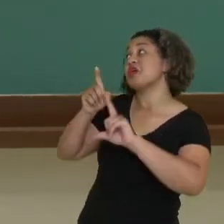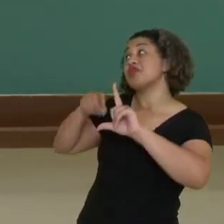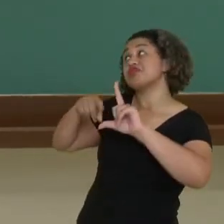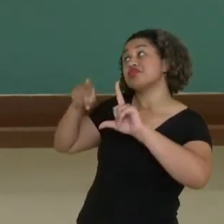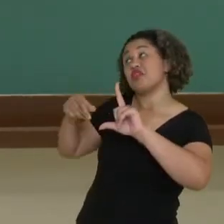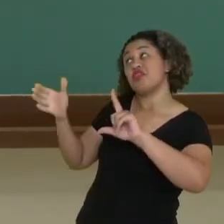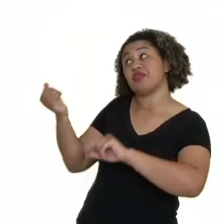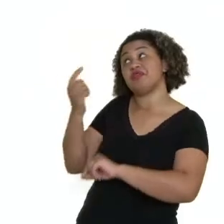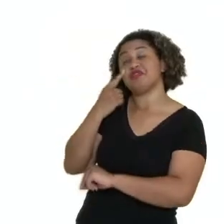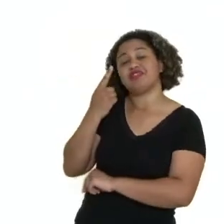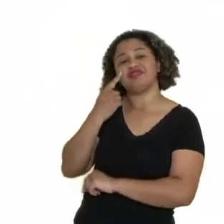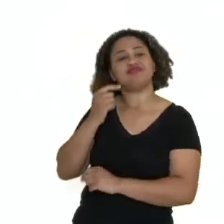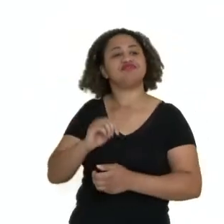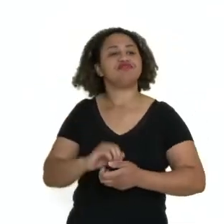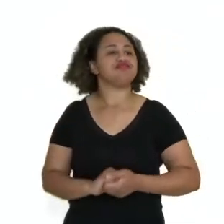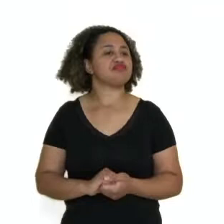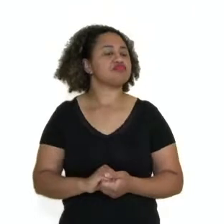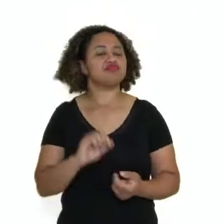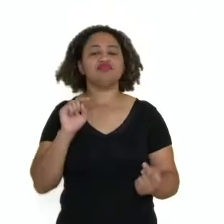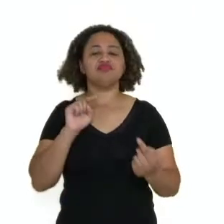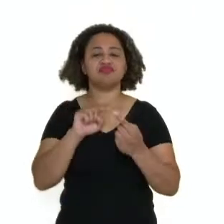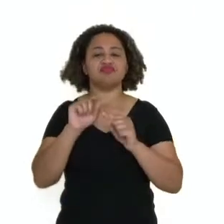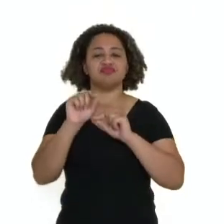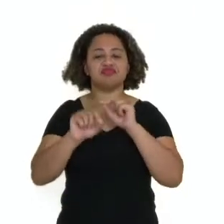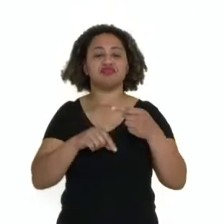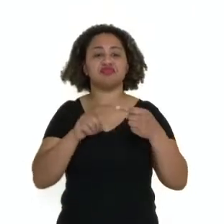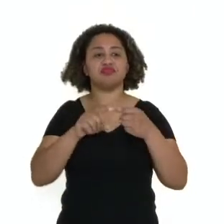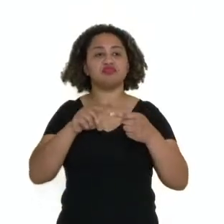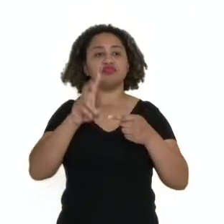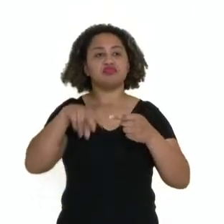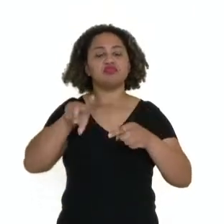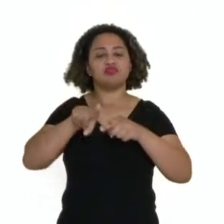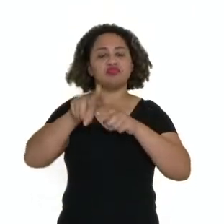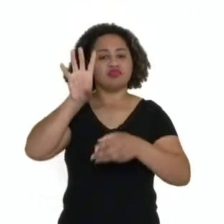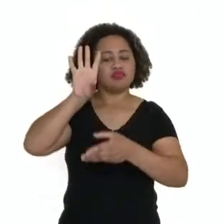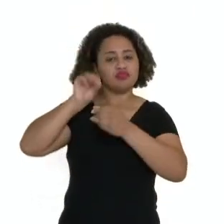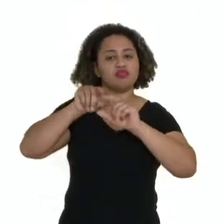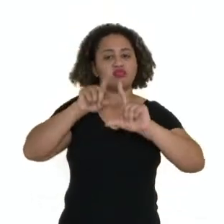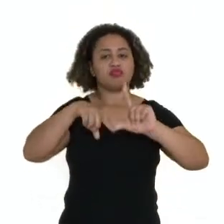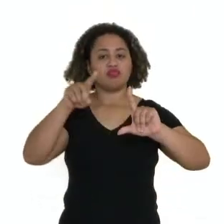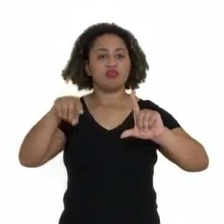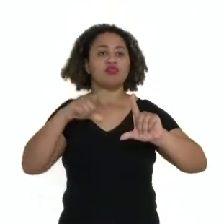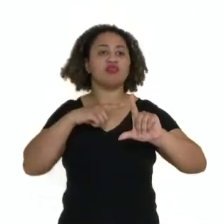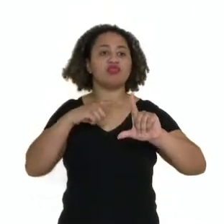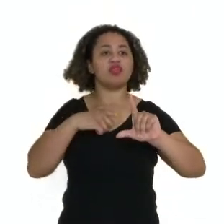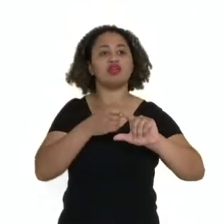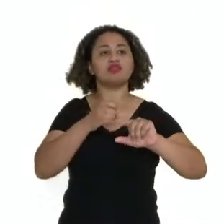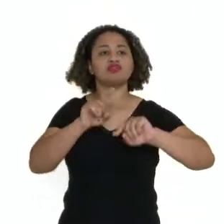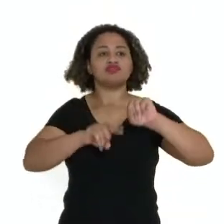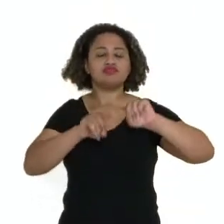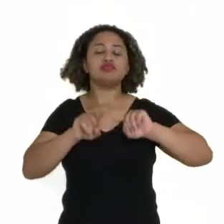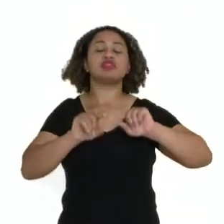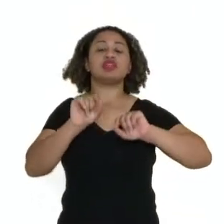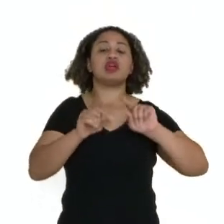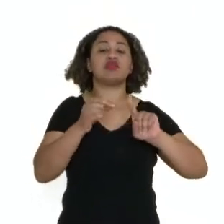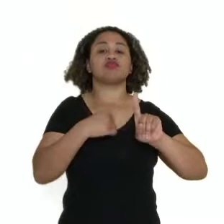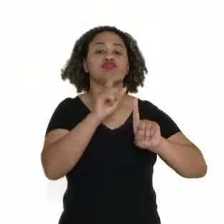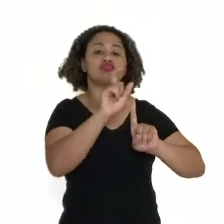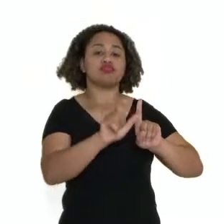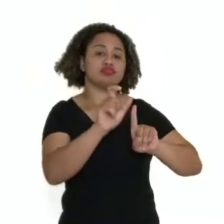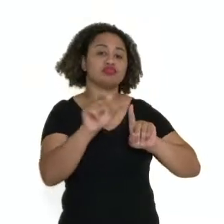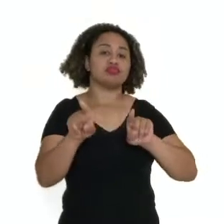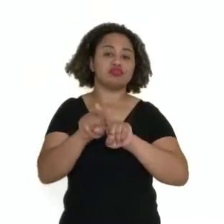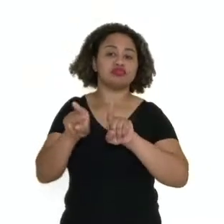tela, então. Objetivos: ler e interpretar gráficos com o auxílio de material em linguagem verbal e não